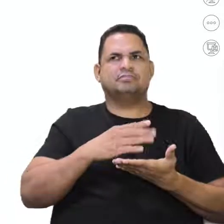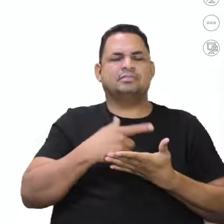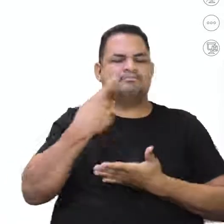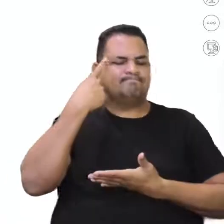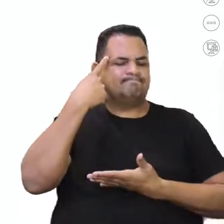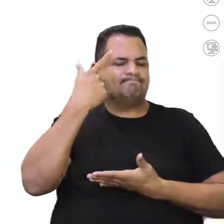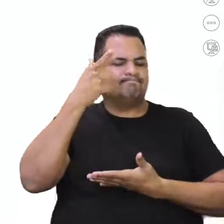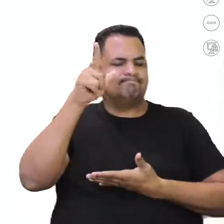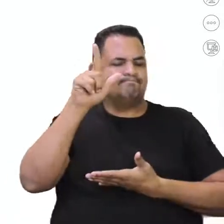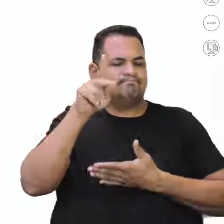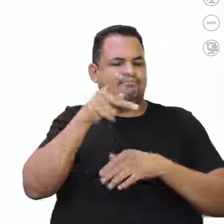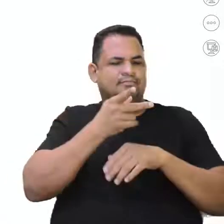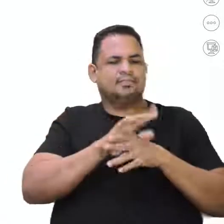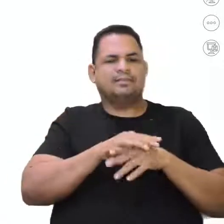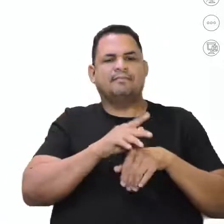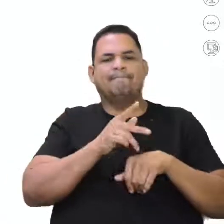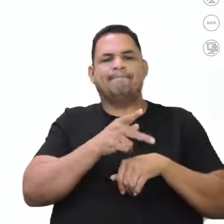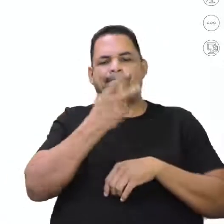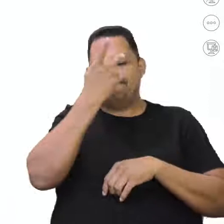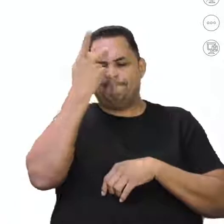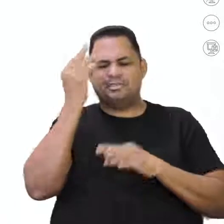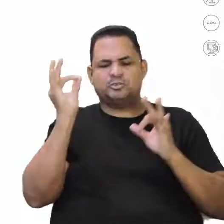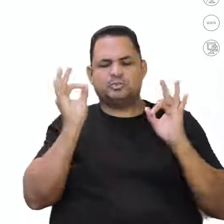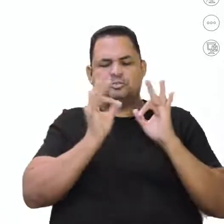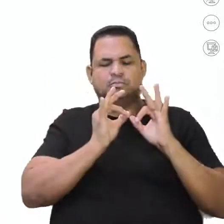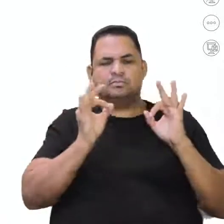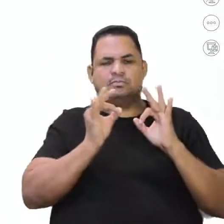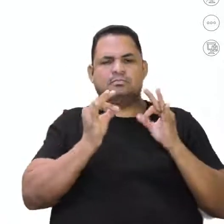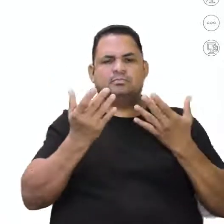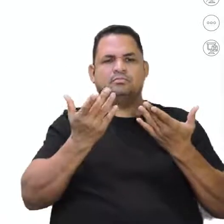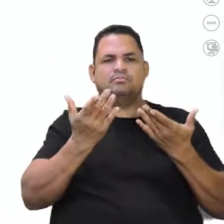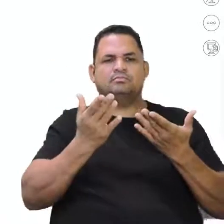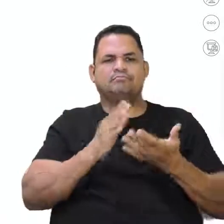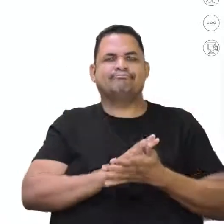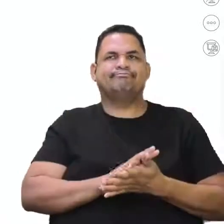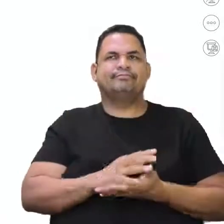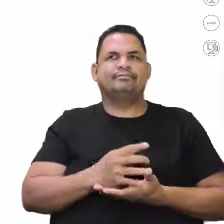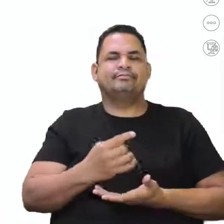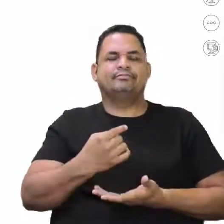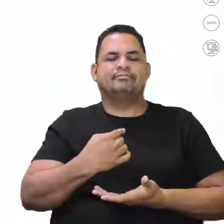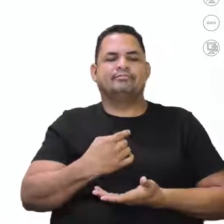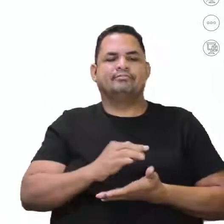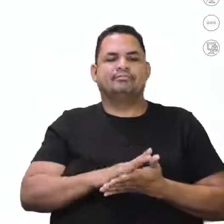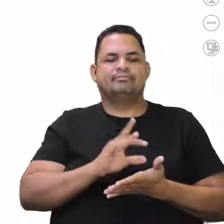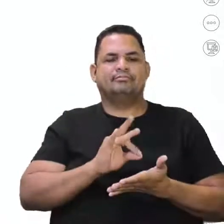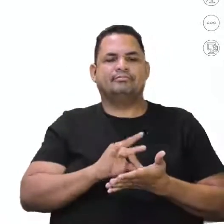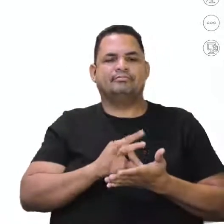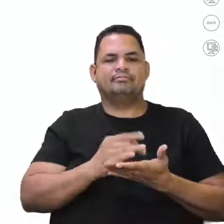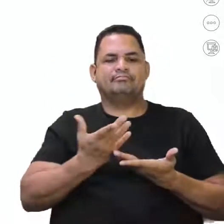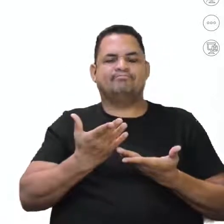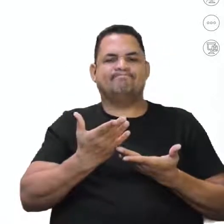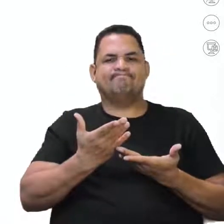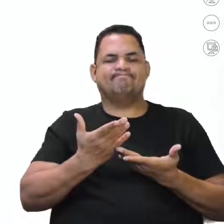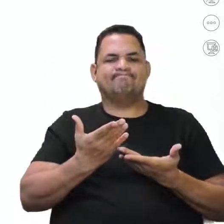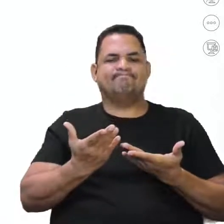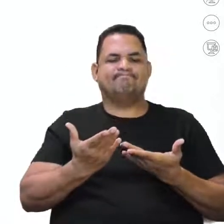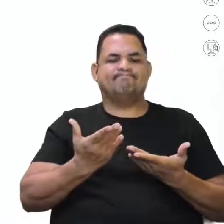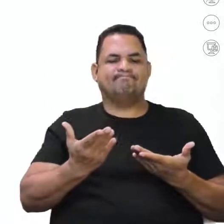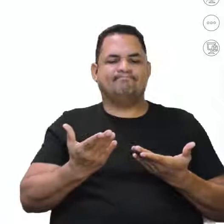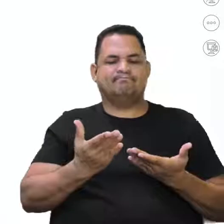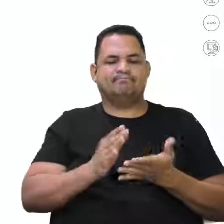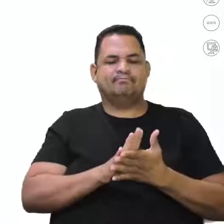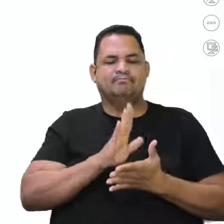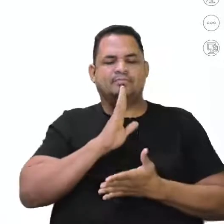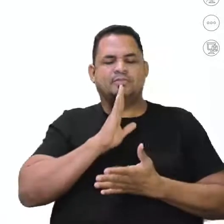pensar que a outra pessoa é perfeita. Eu, na verdade, pela minha questões assim até